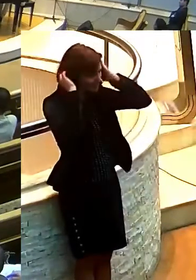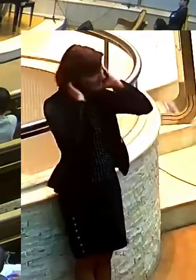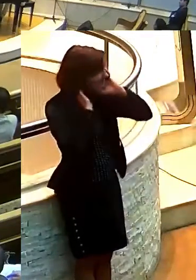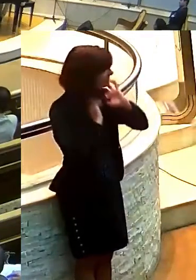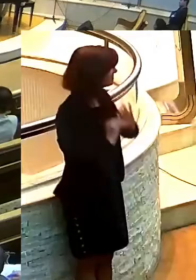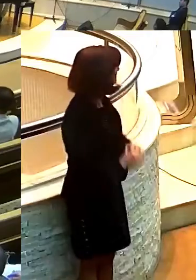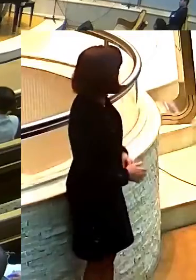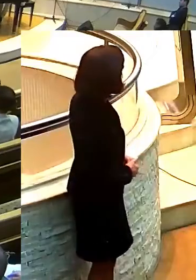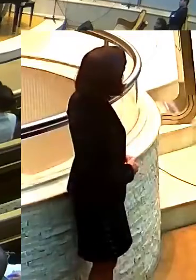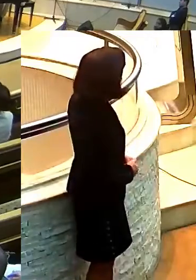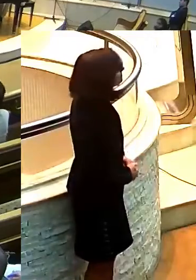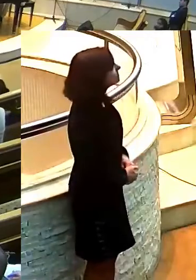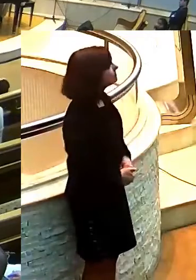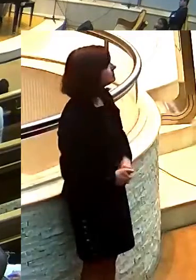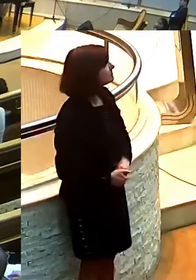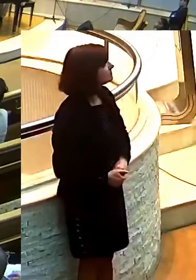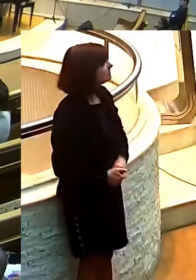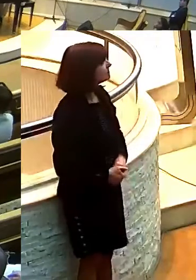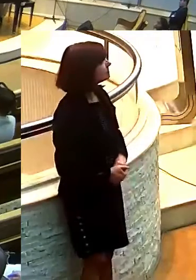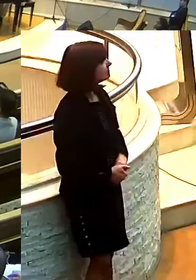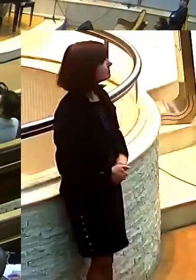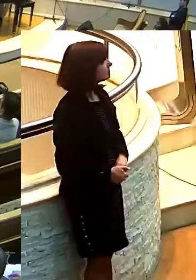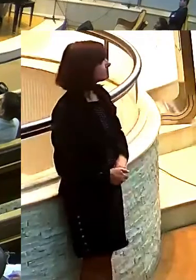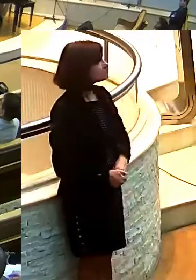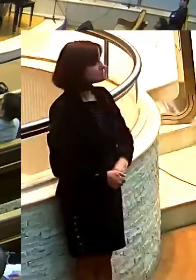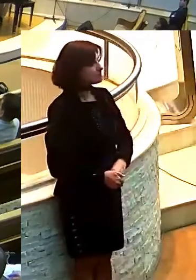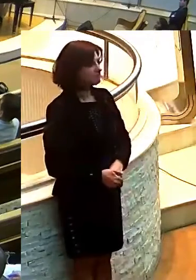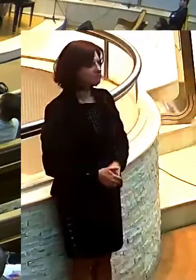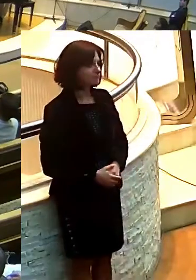506 Isso, obrigado